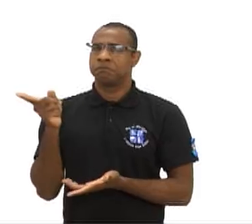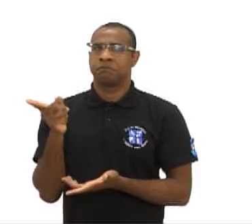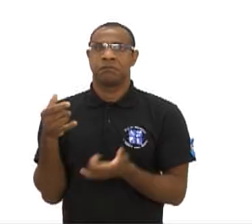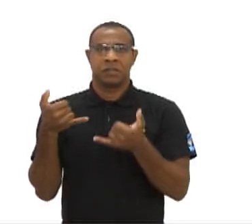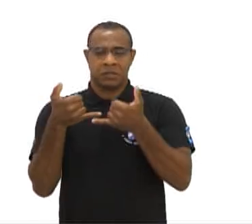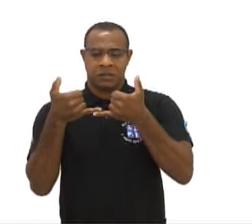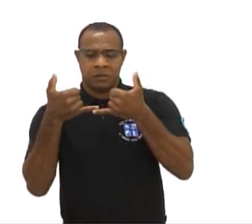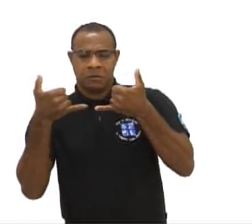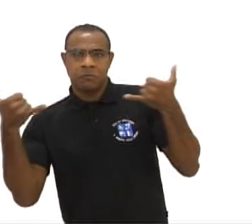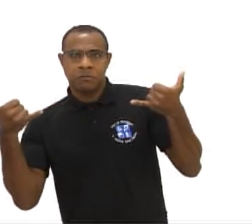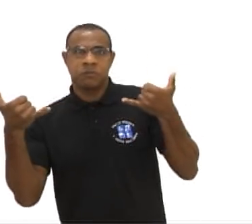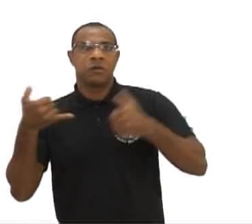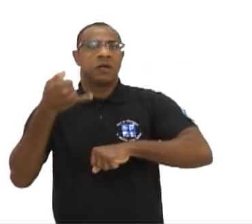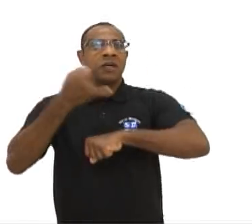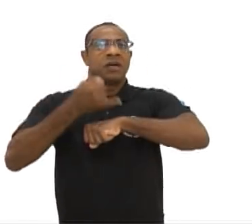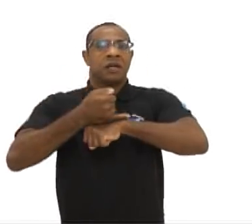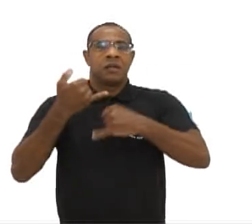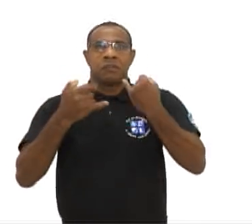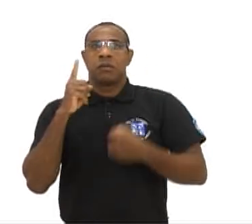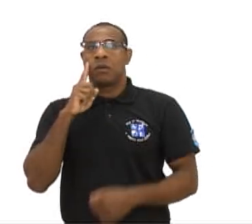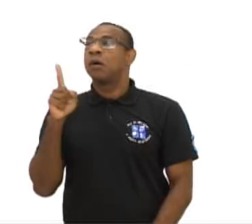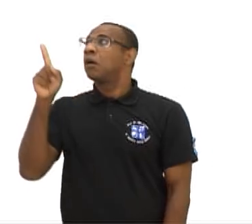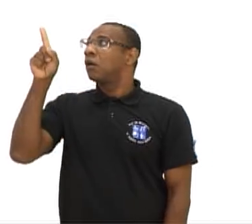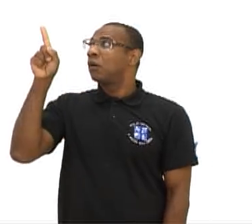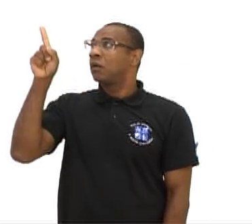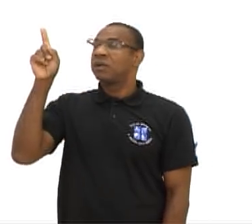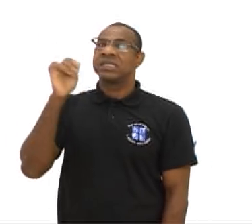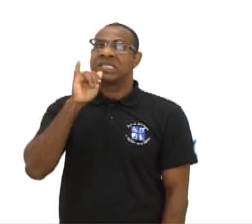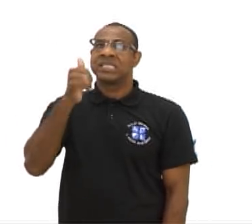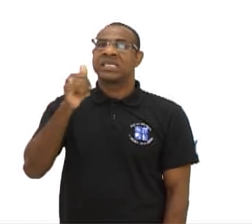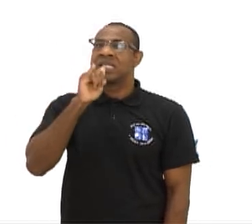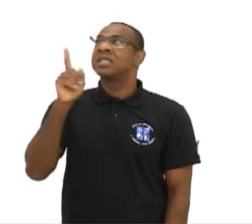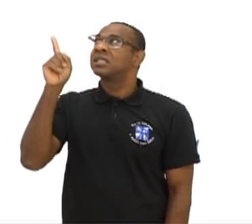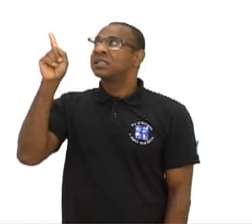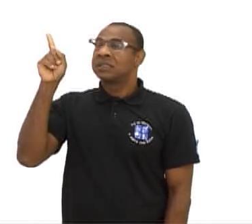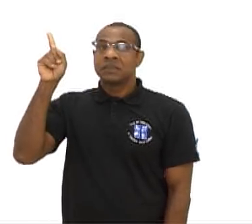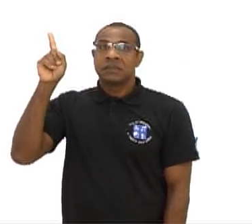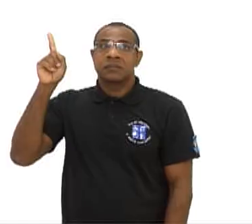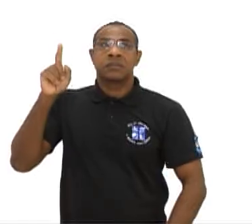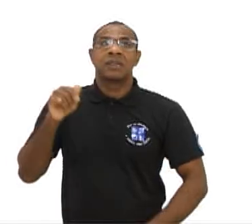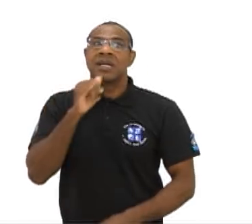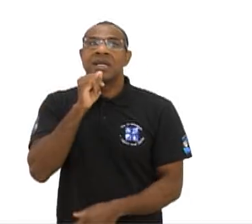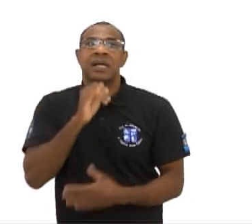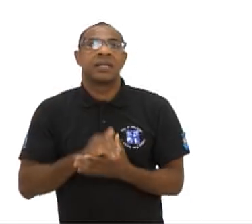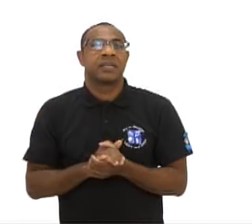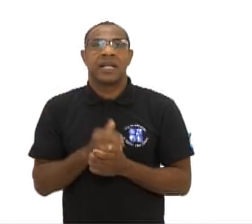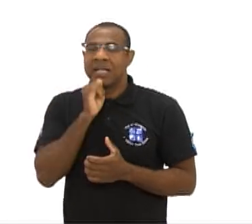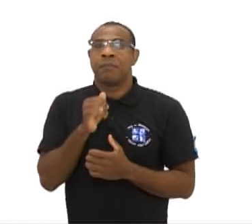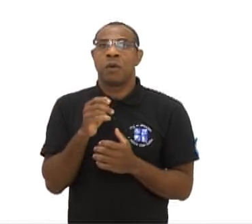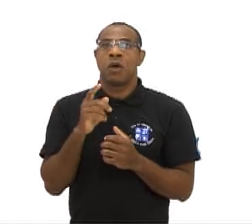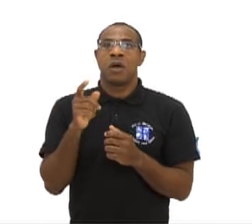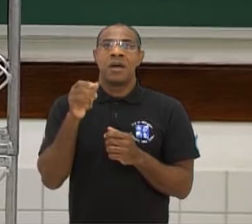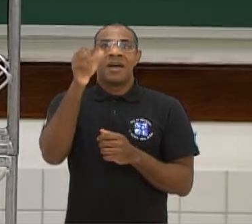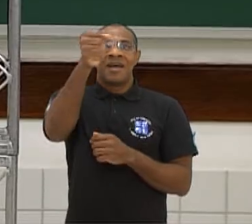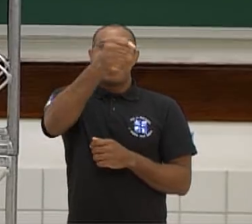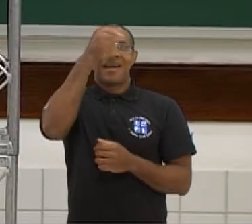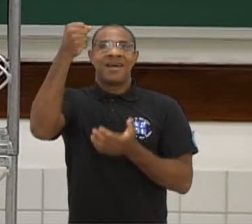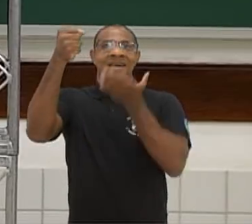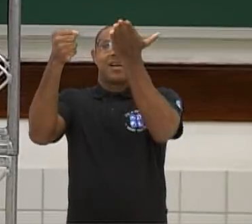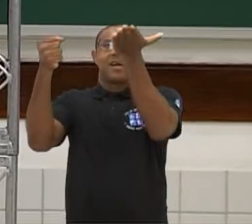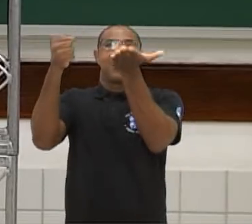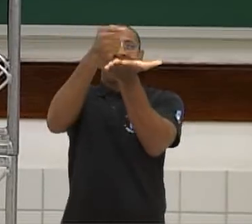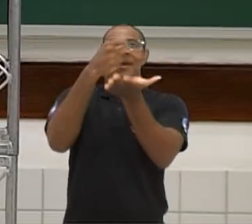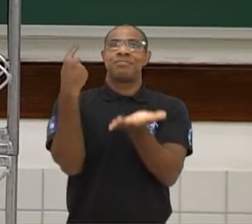cabos, certo? De energia elétrica. Eu não vou, por exemplo, pegar lá um micro-ondas